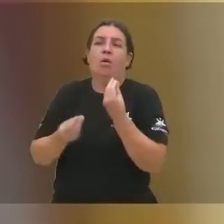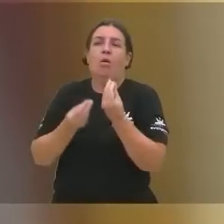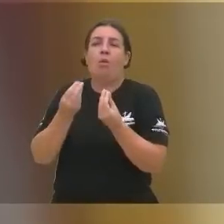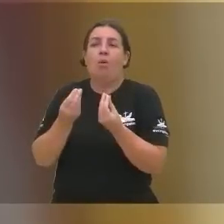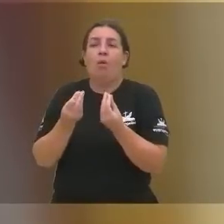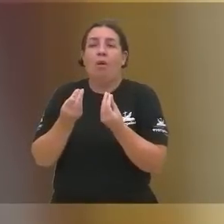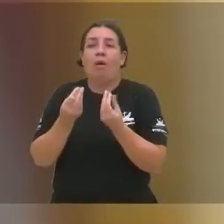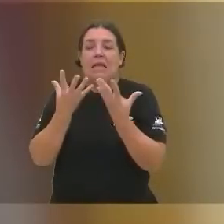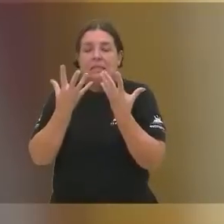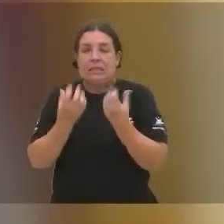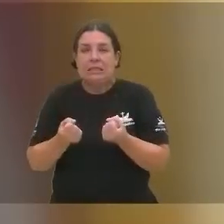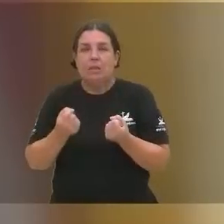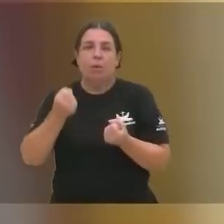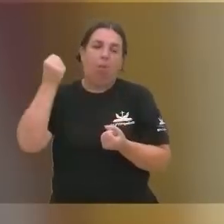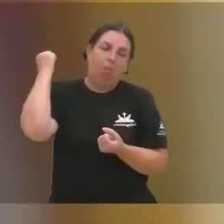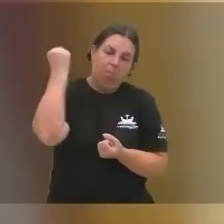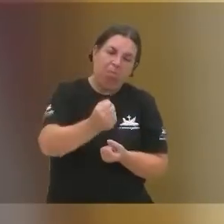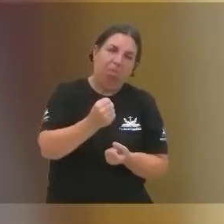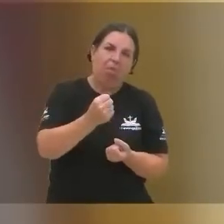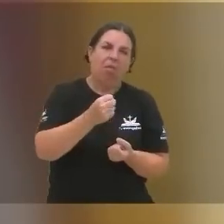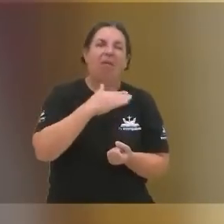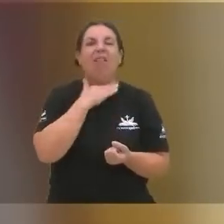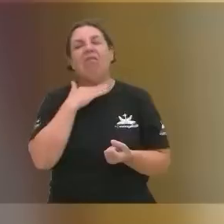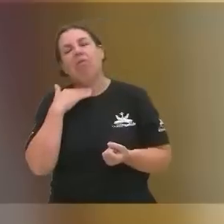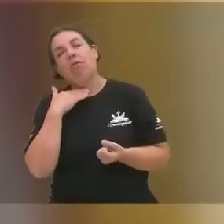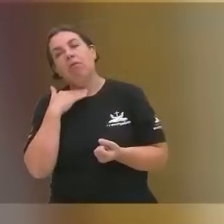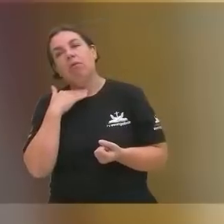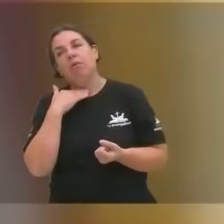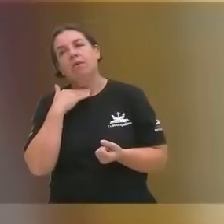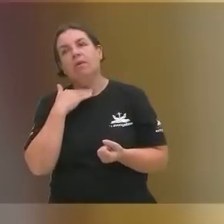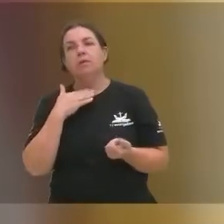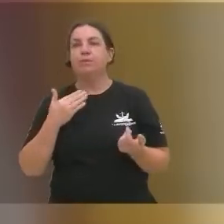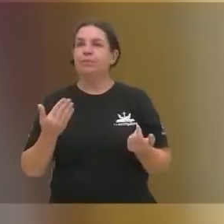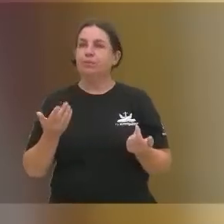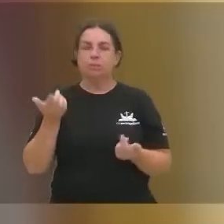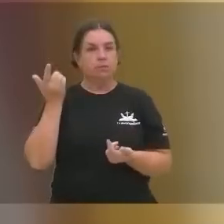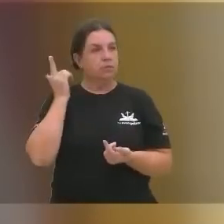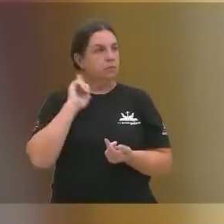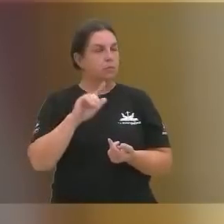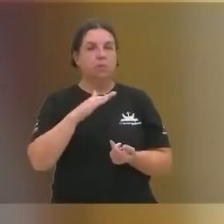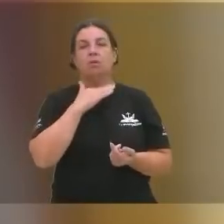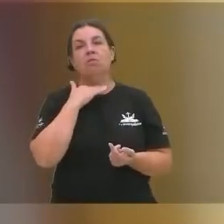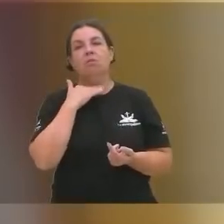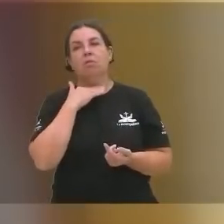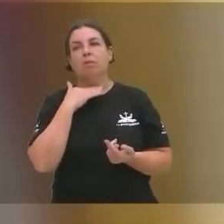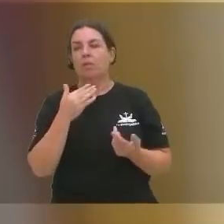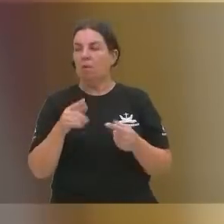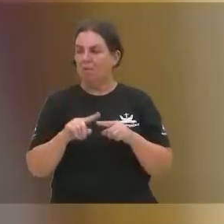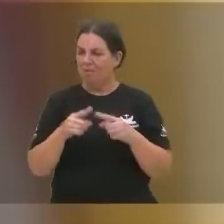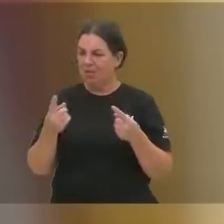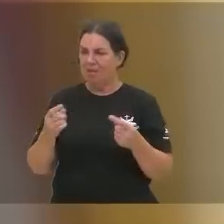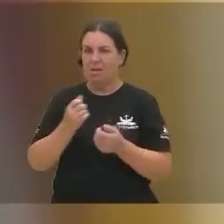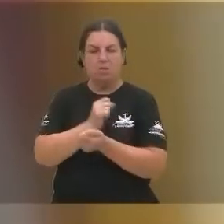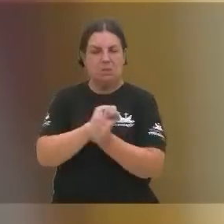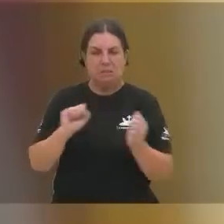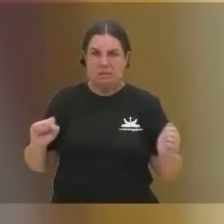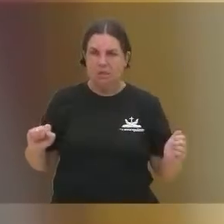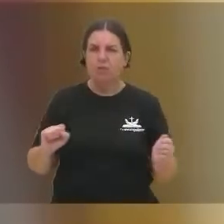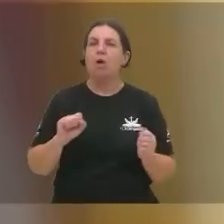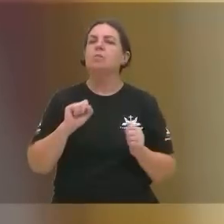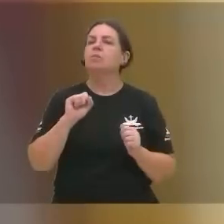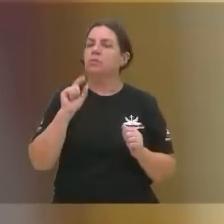recebeu uma charada não conseguiram de captar você vai falar assim mas isso é impossível não é não